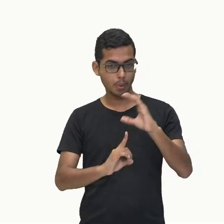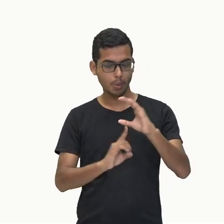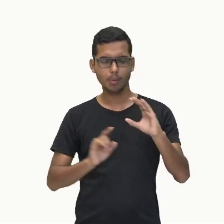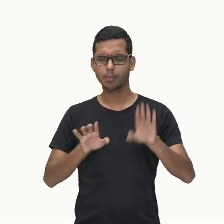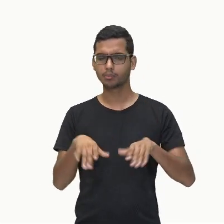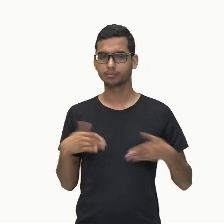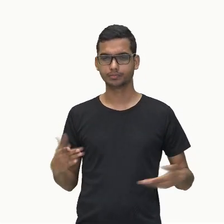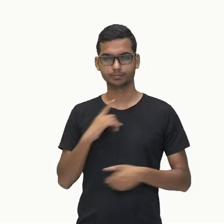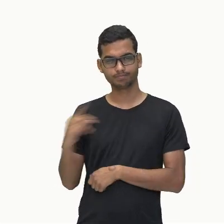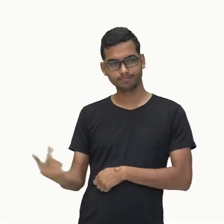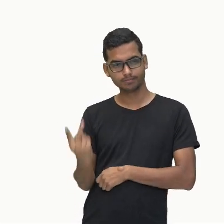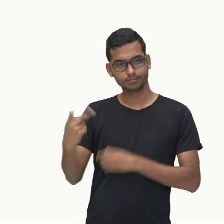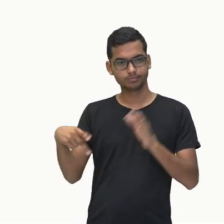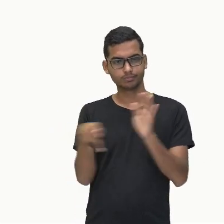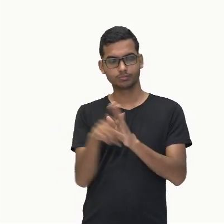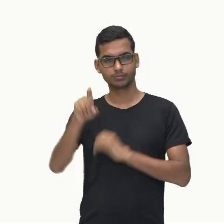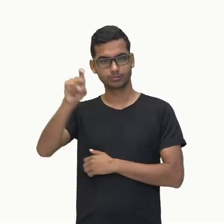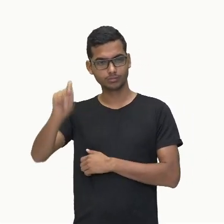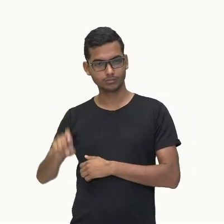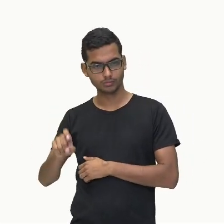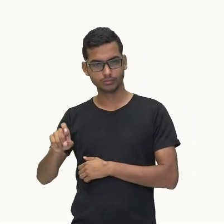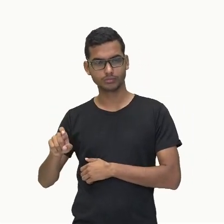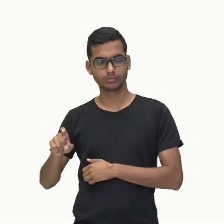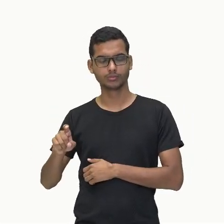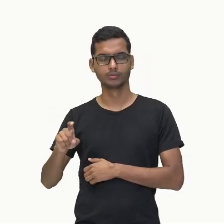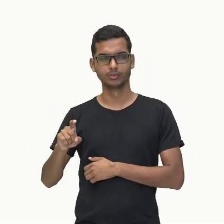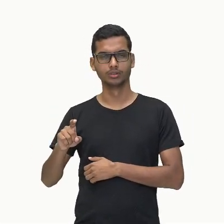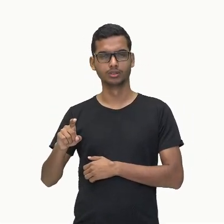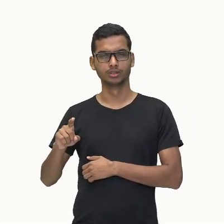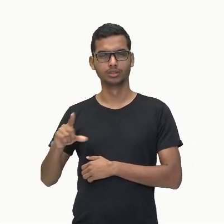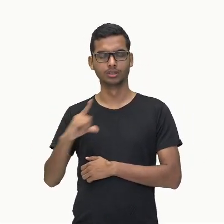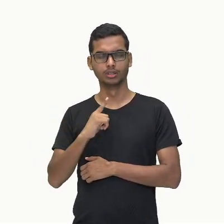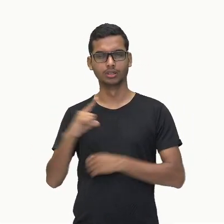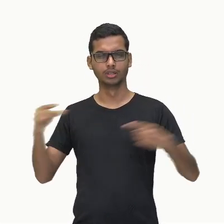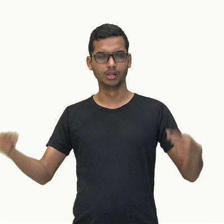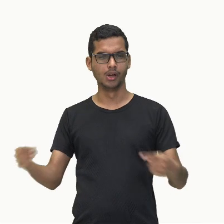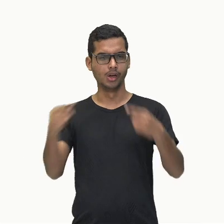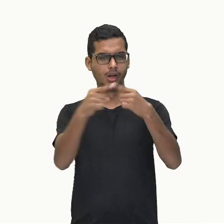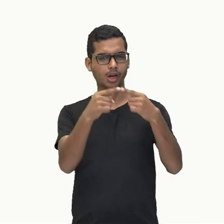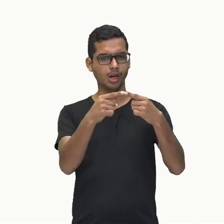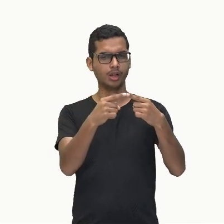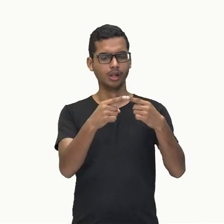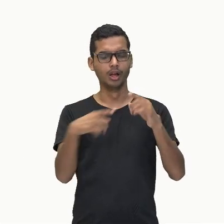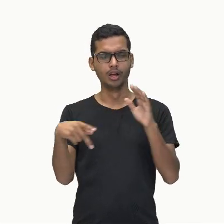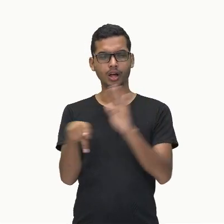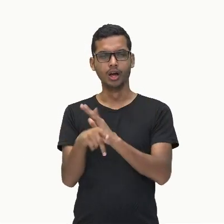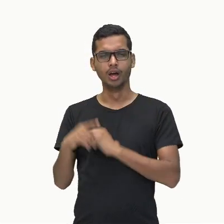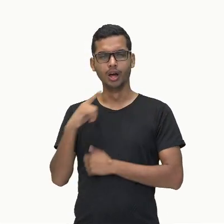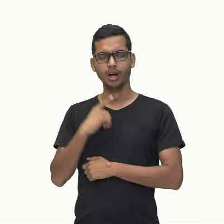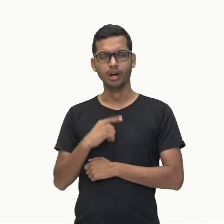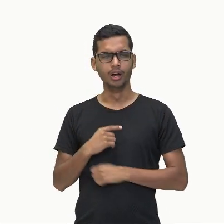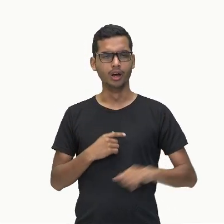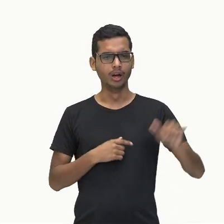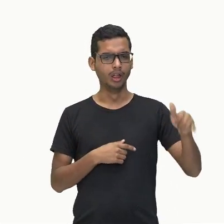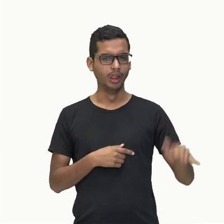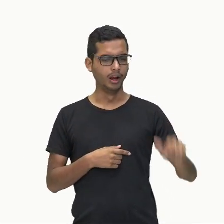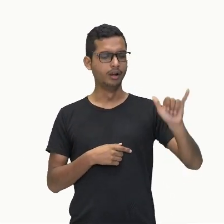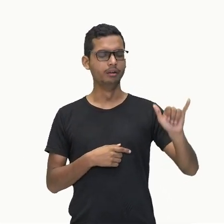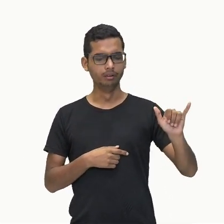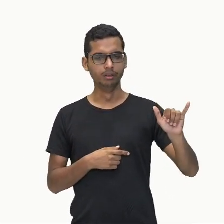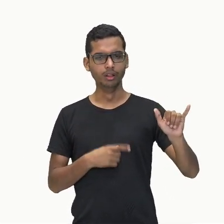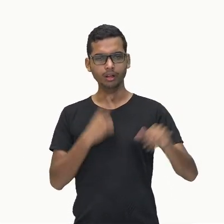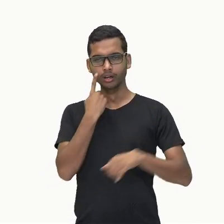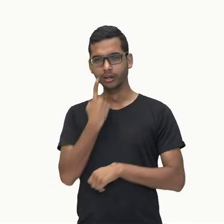de x que tem correspondente lá com o valor de y, nesse caso